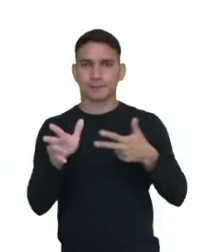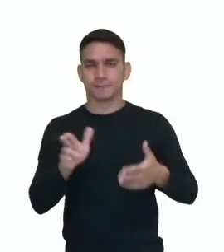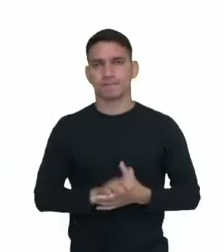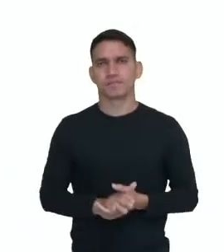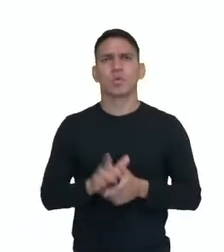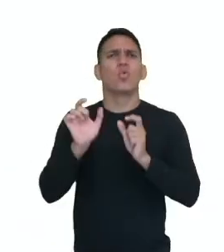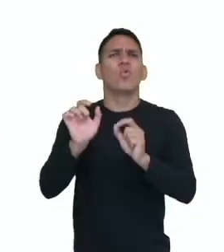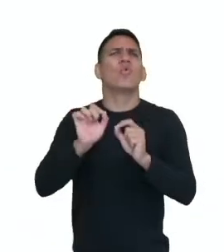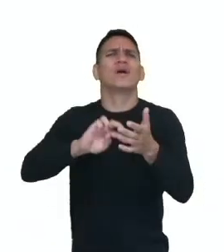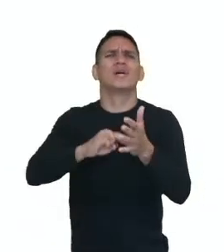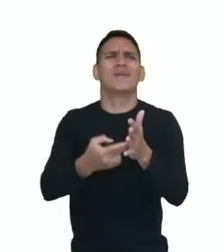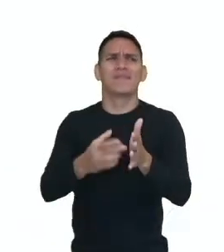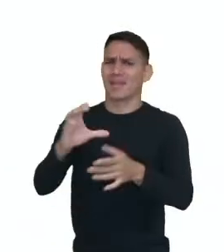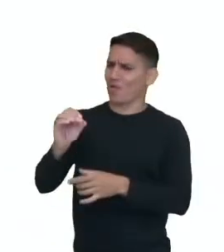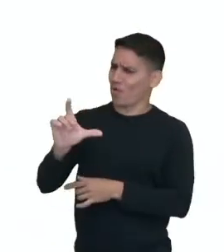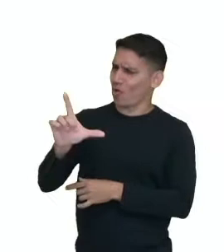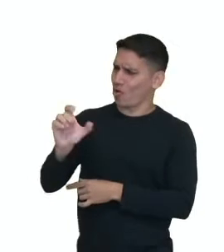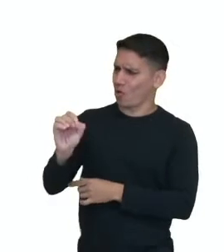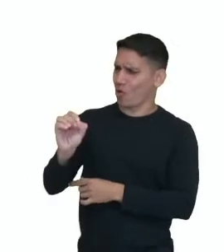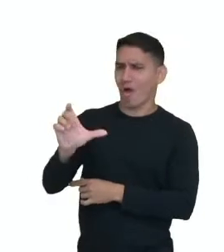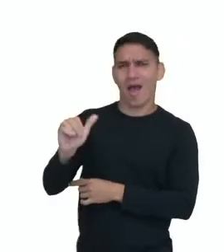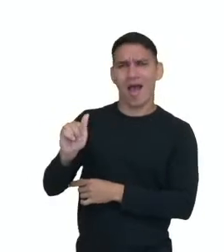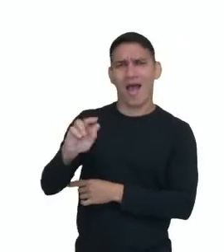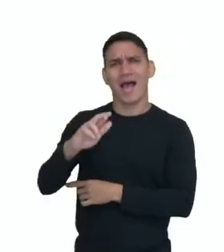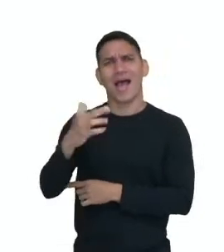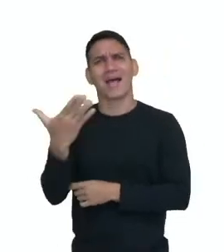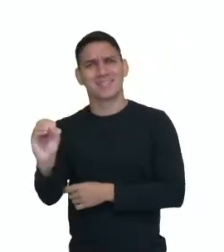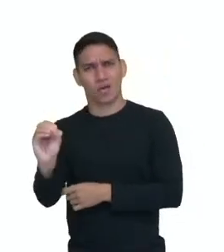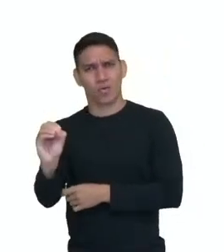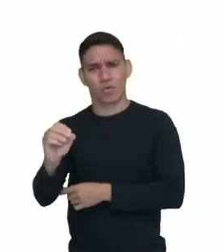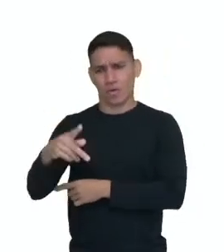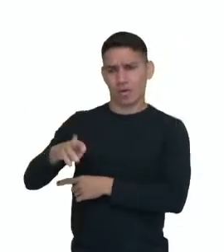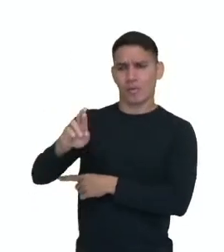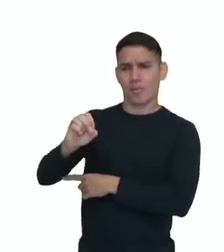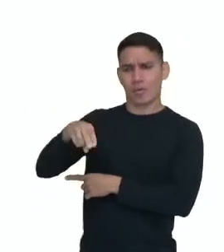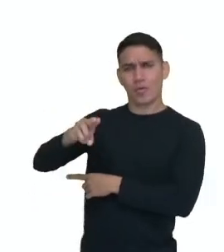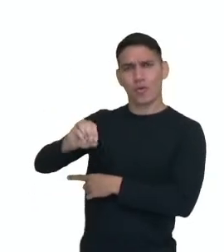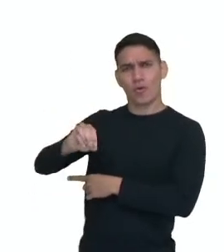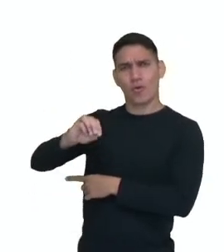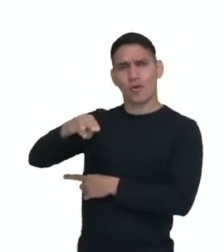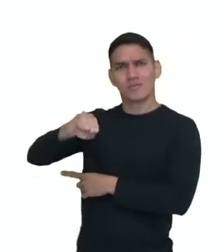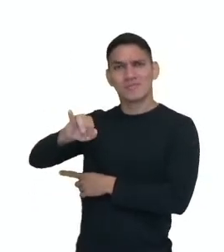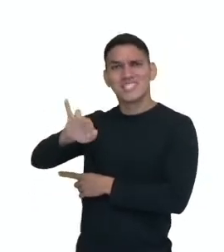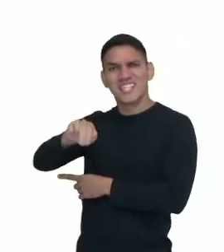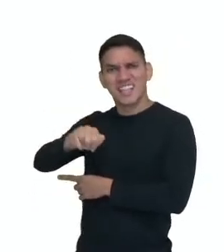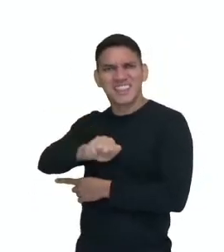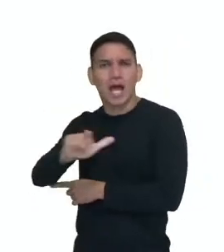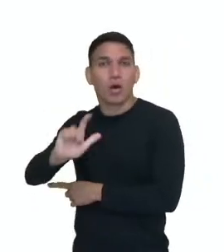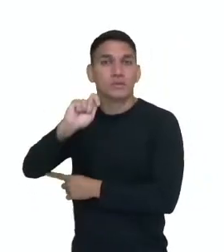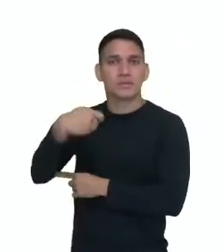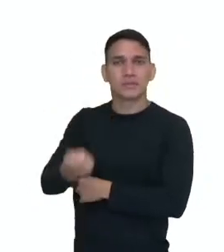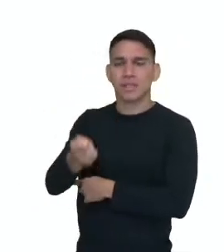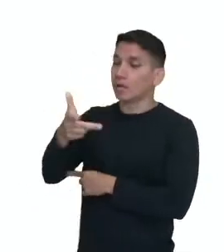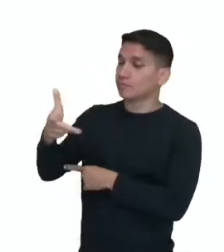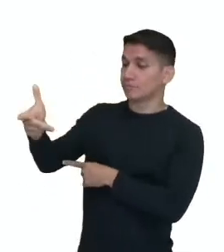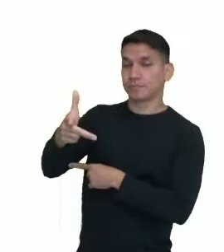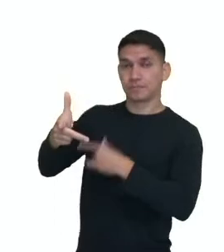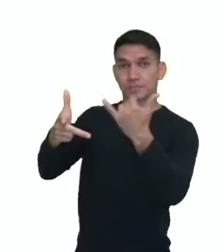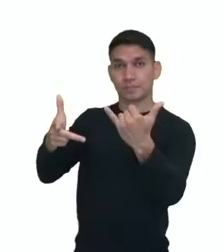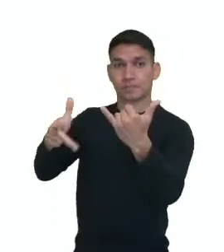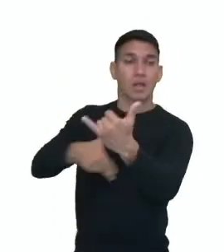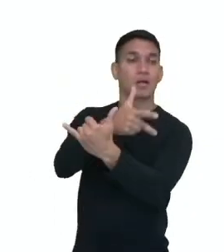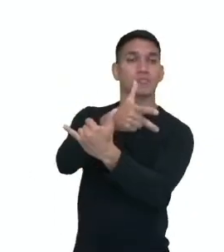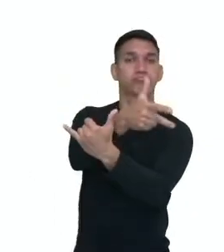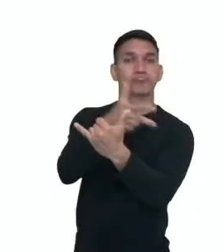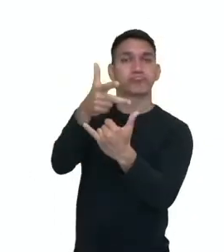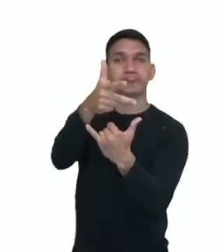é uma colocação pronominal? O termo diz respeito ao modo como se dispõe os pronomes em relação aos demais elementos de